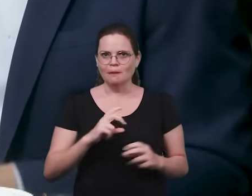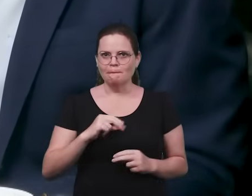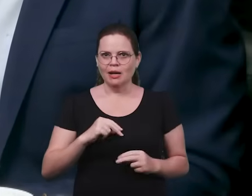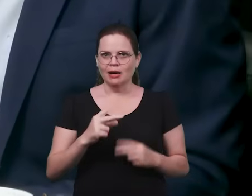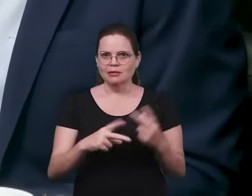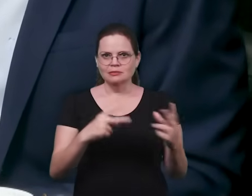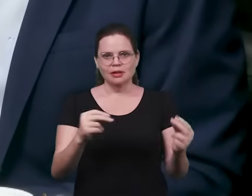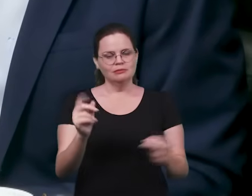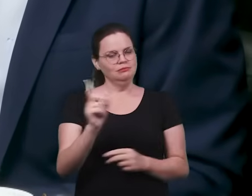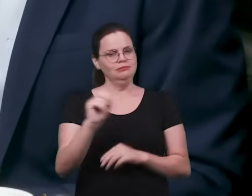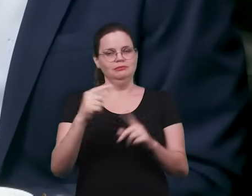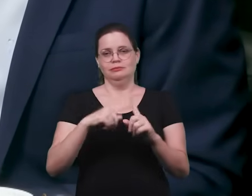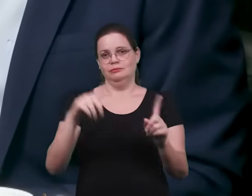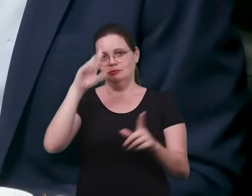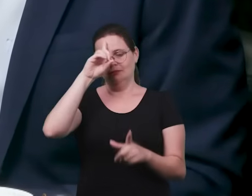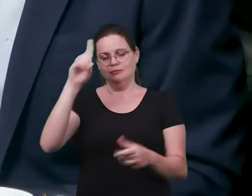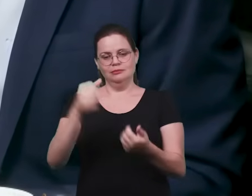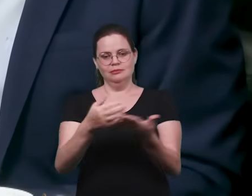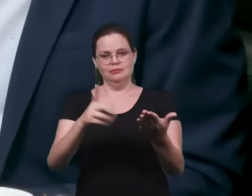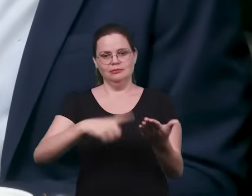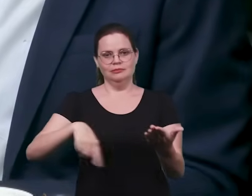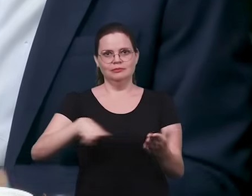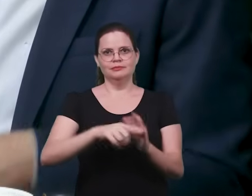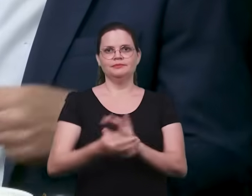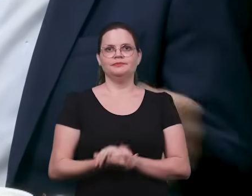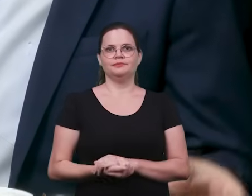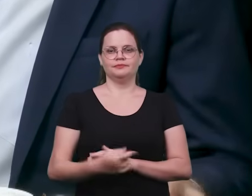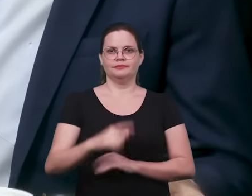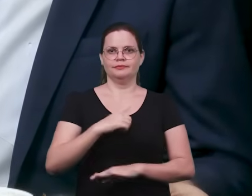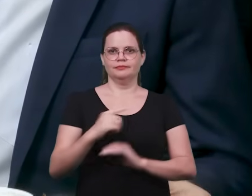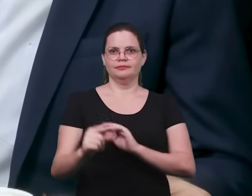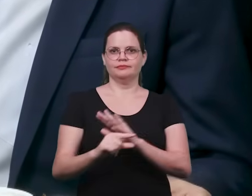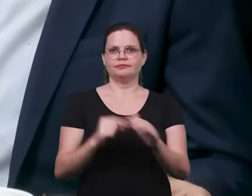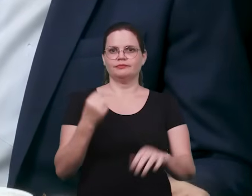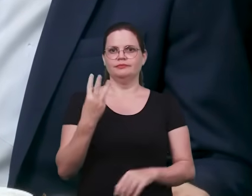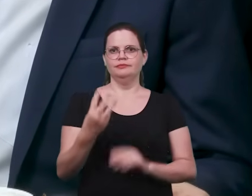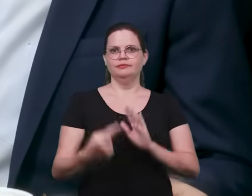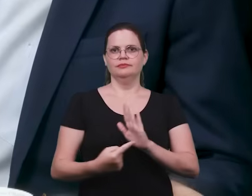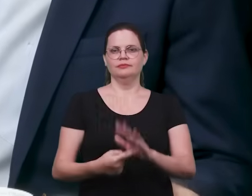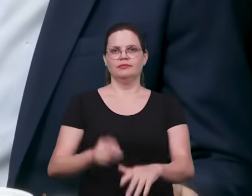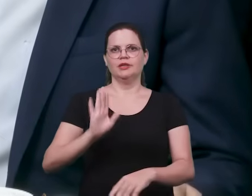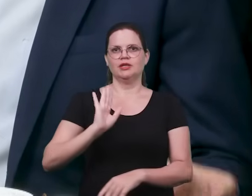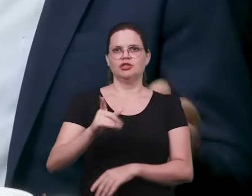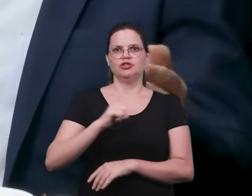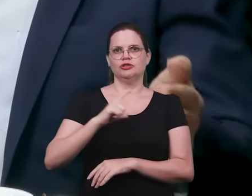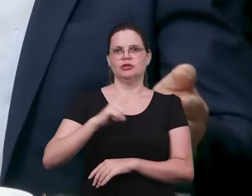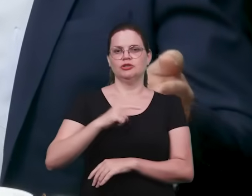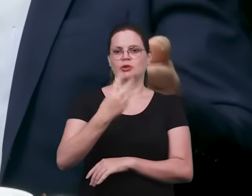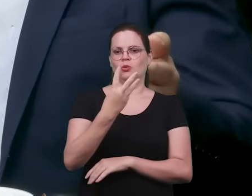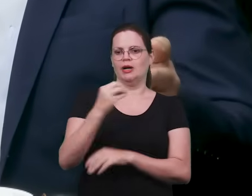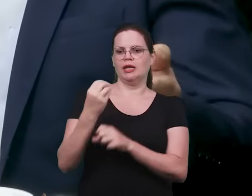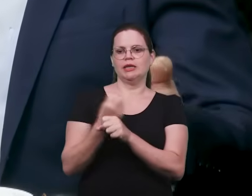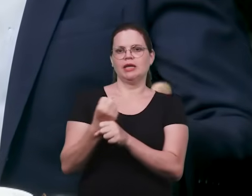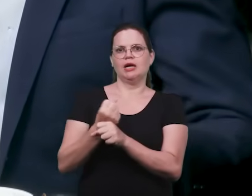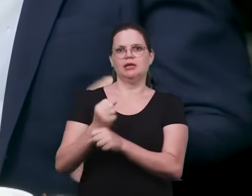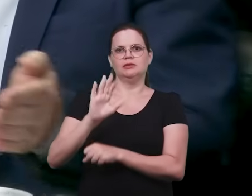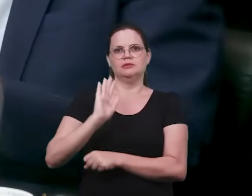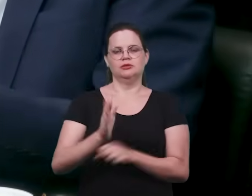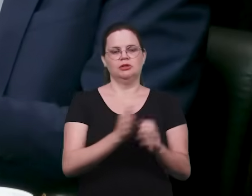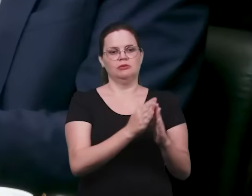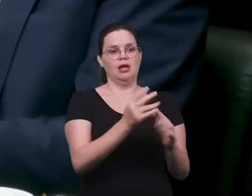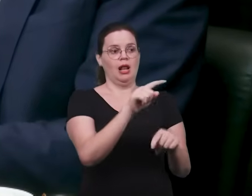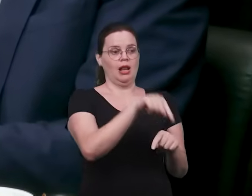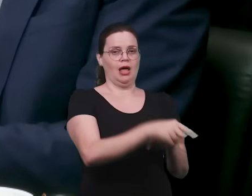40º, no versículo 3, diz aqui que era o ano 40º. Então é a contagem